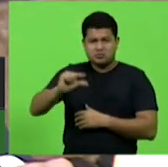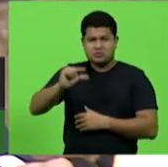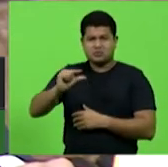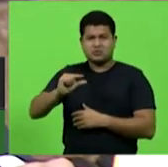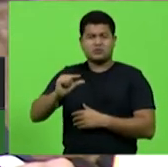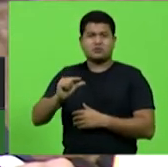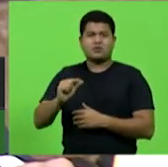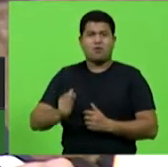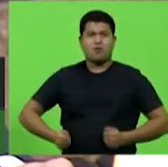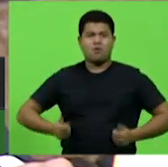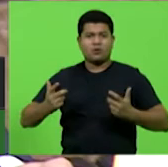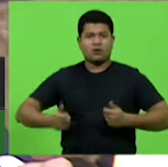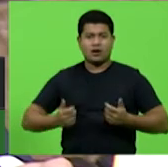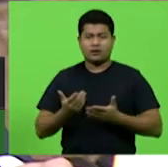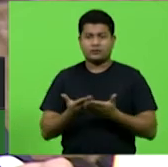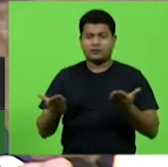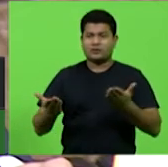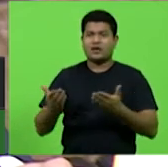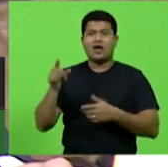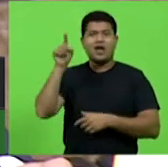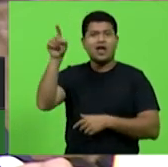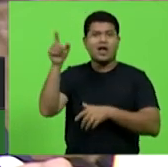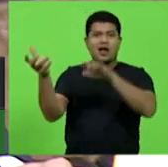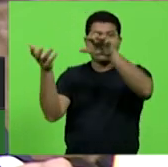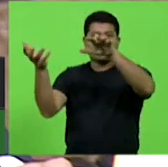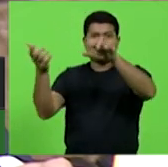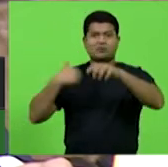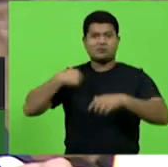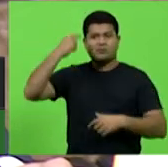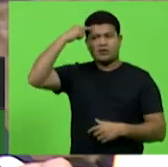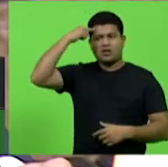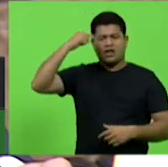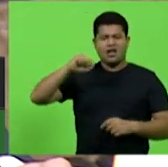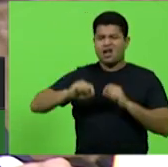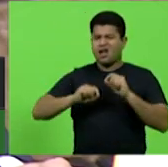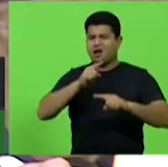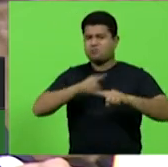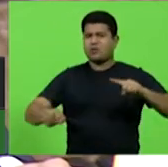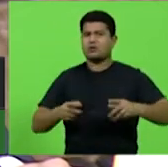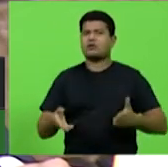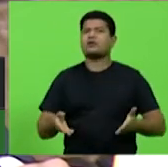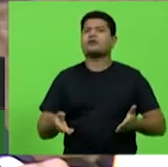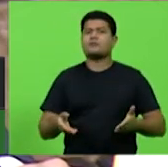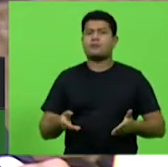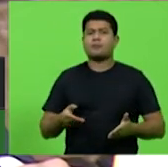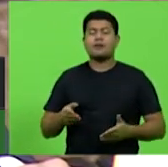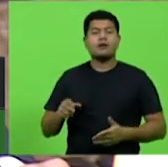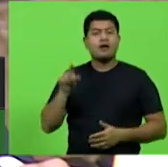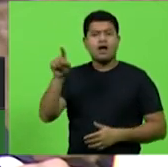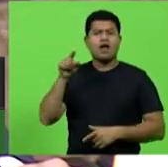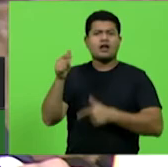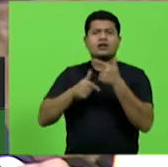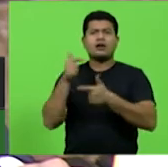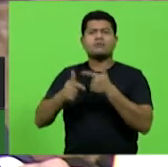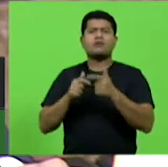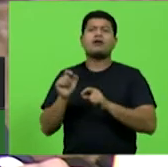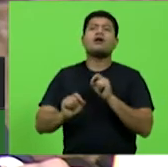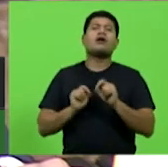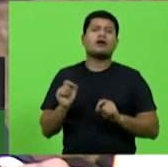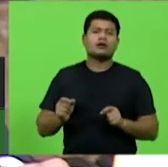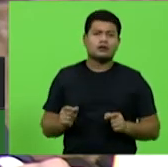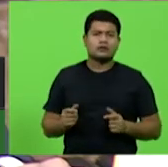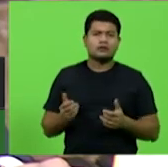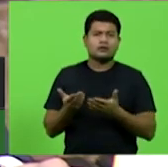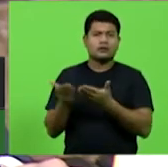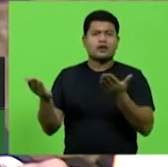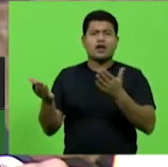os nossos congressistas estão pensando em proibir. A serviço de quem trabalham os